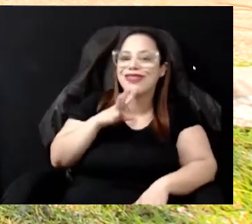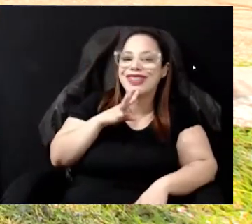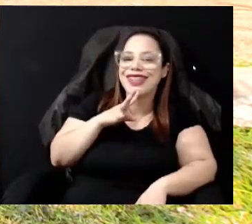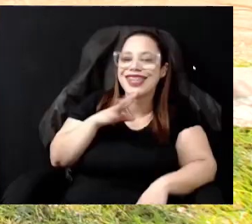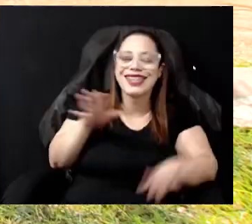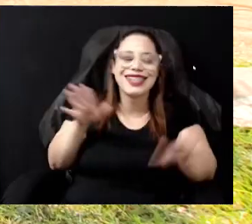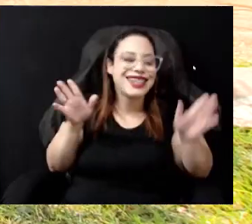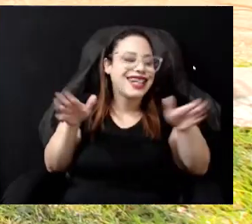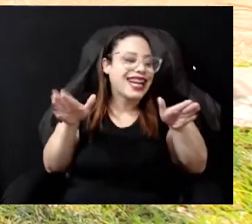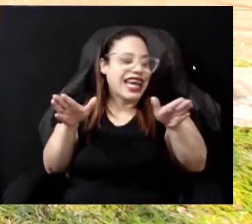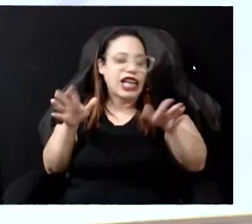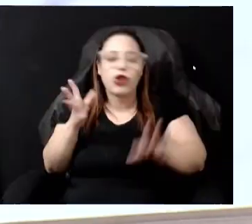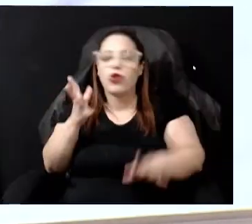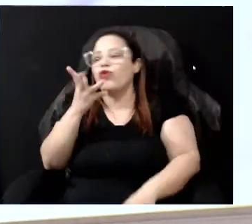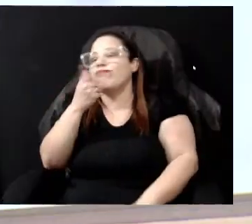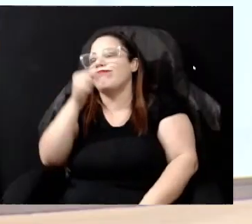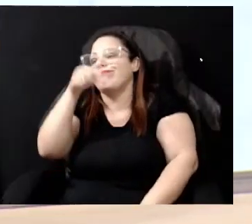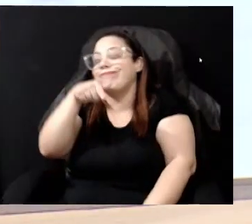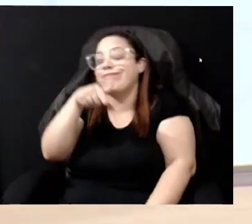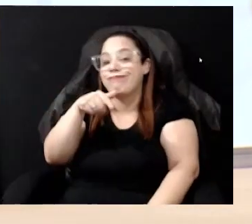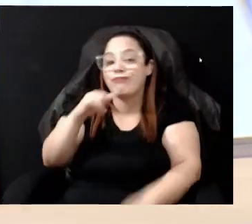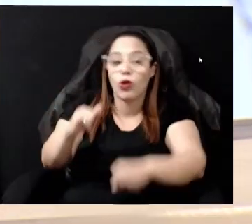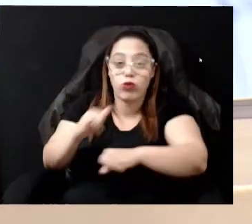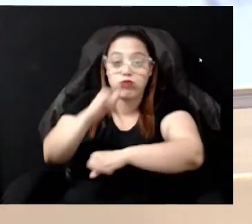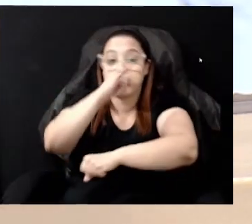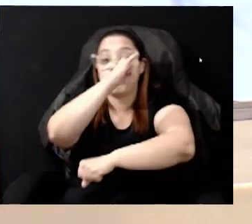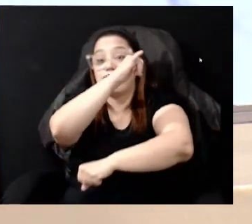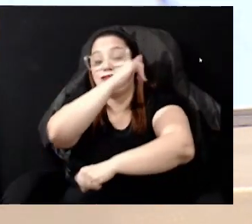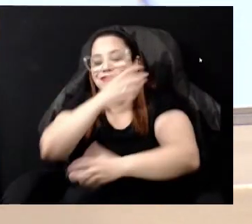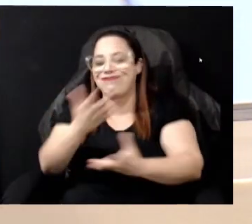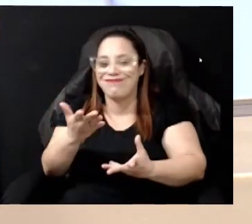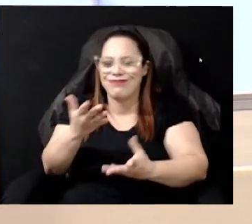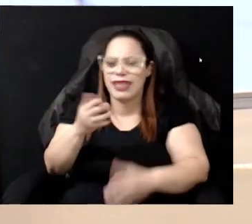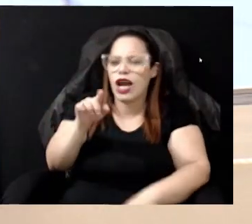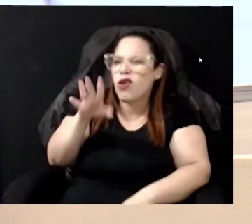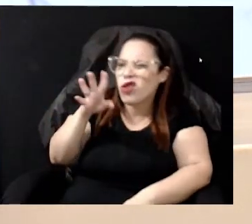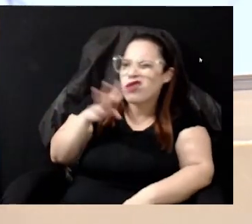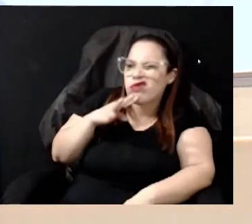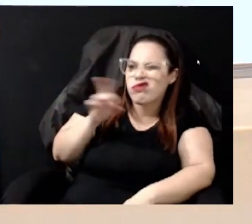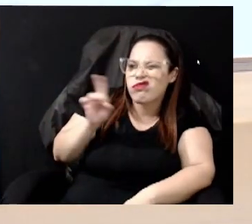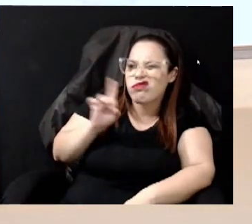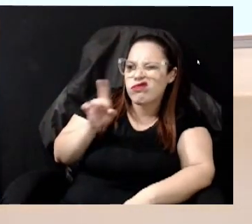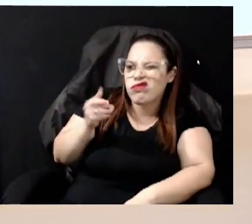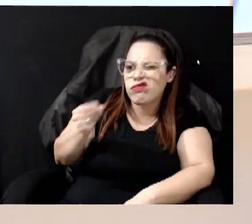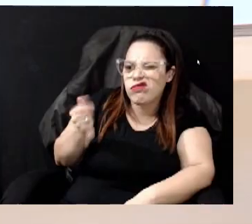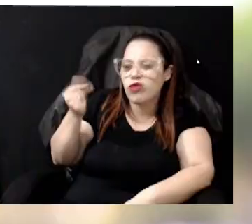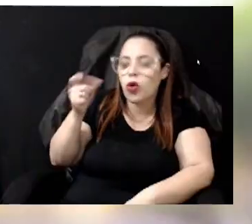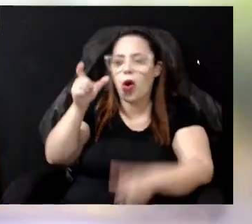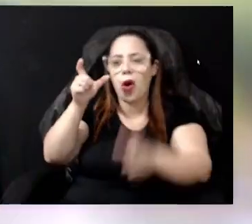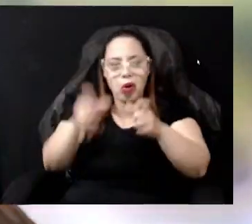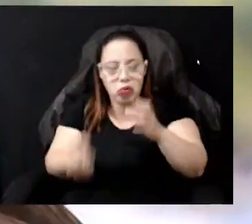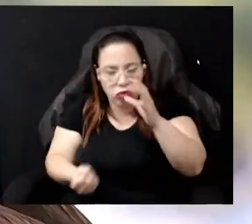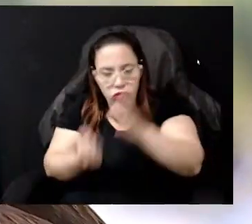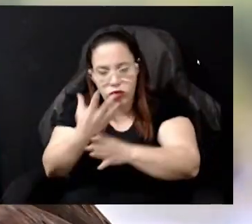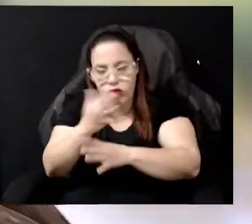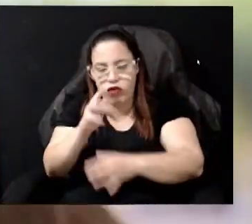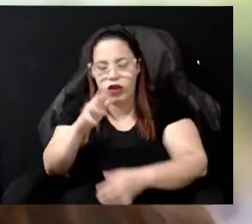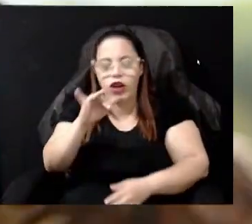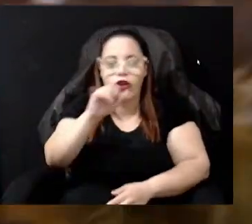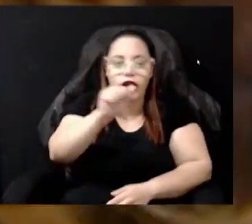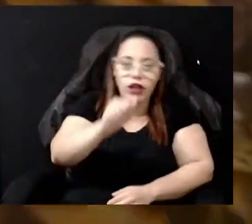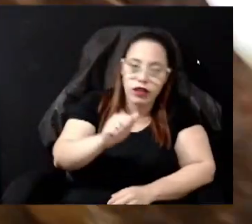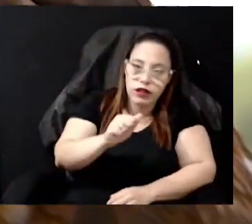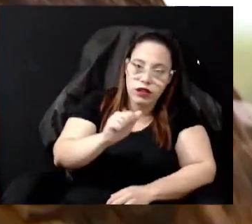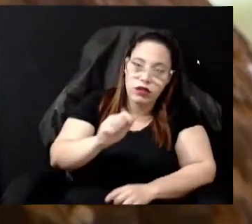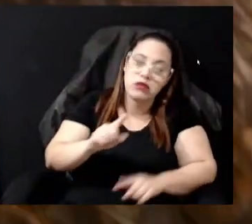no aeroporto de Viracopos. Não se sabe ao certo quando e nem onde surgiu a falcoaria, mas existem relatos